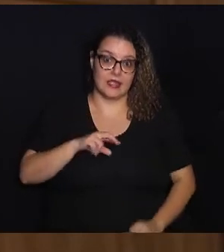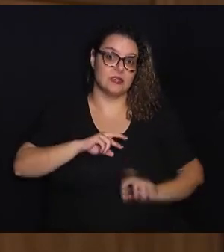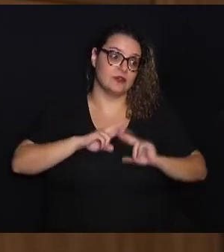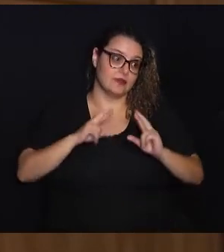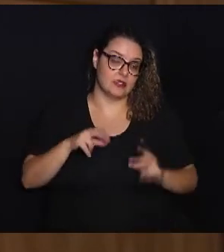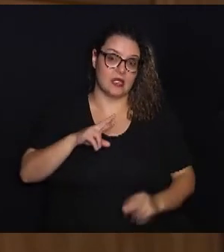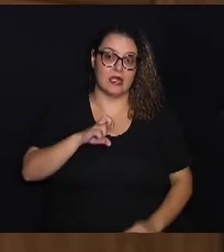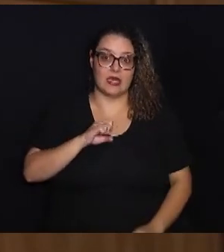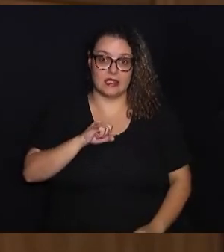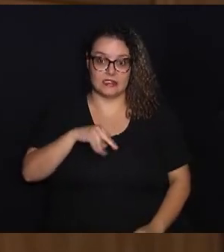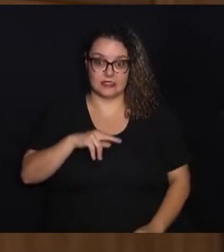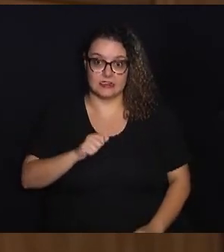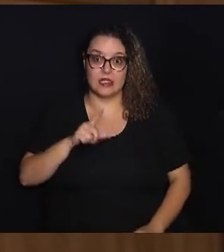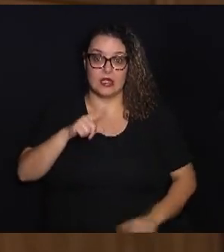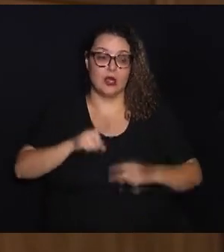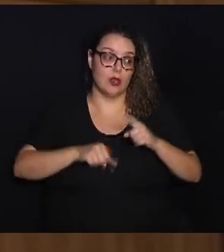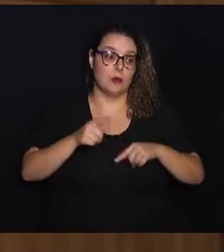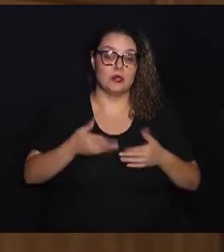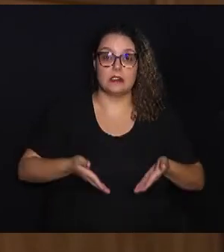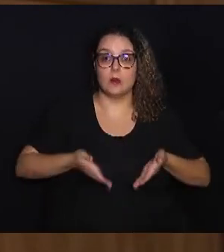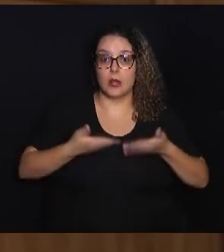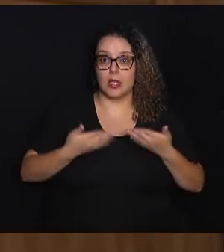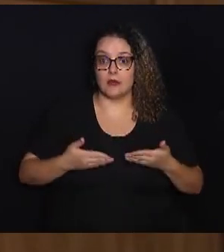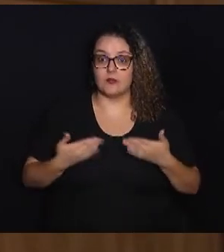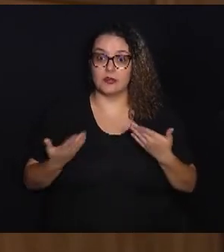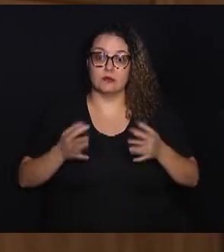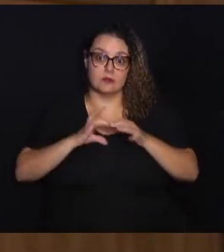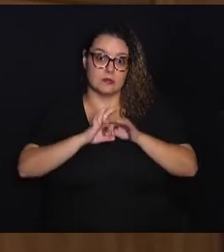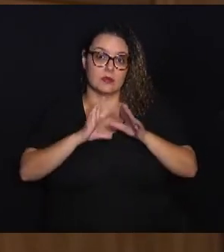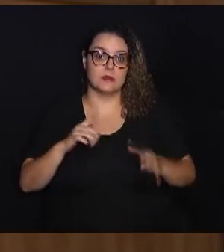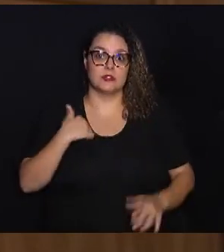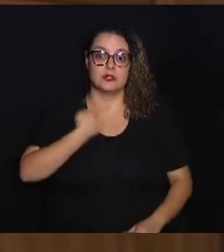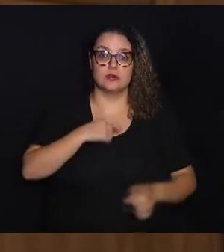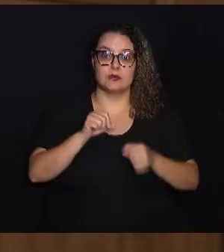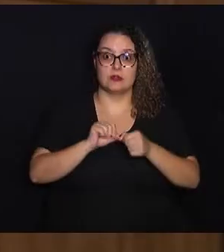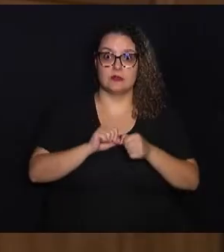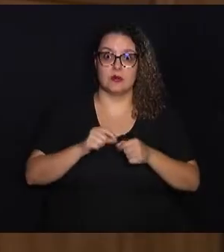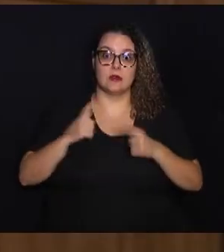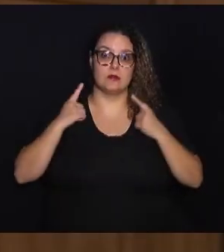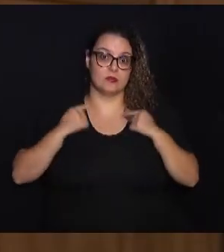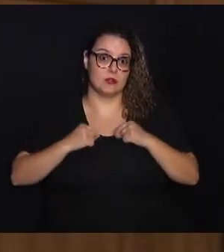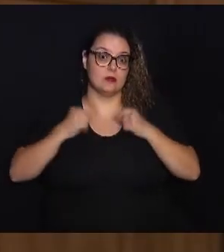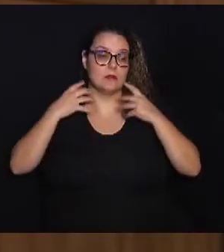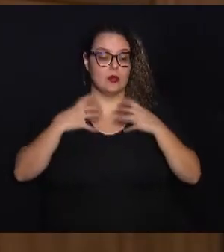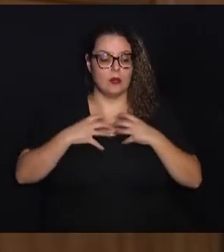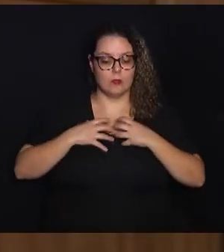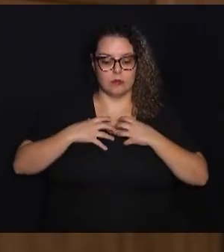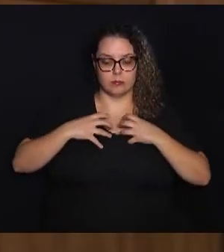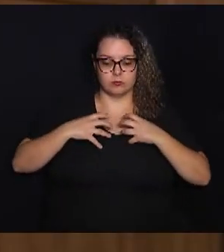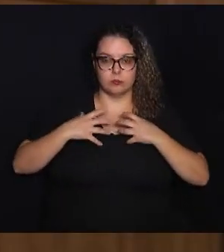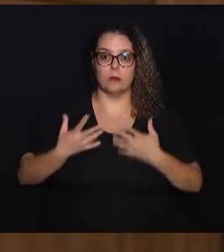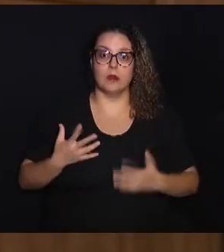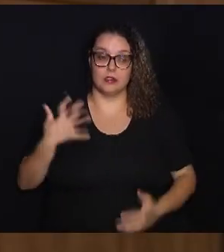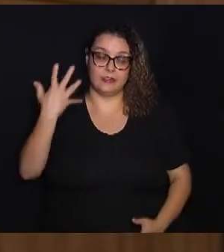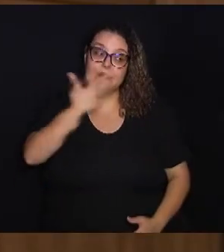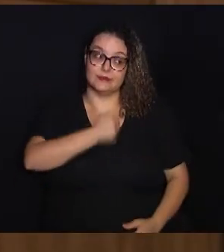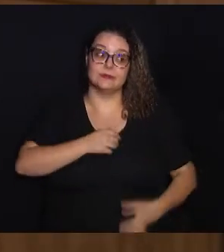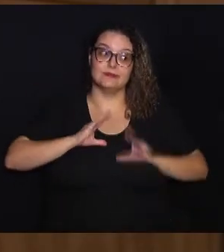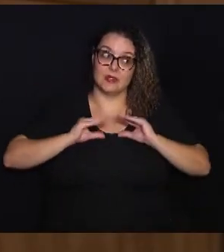ela também é um material bastante leve, então permite que a gente faça alguns acessórios mais volumosos e ainda assim fiquem bastante